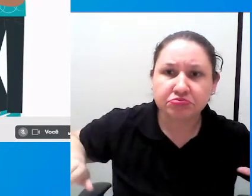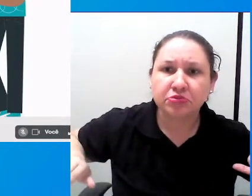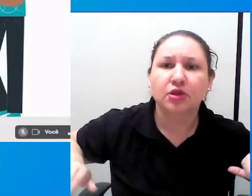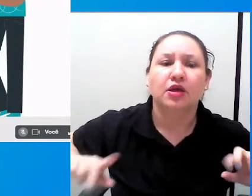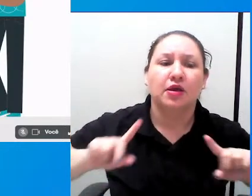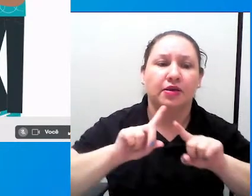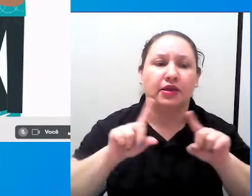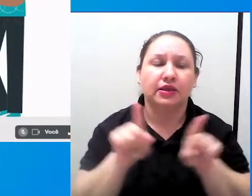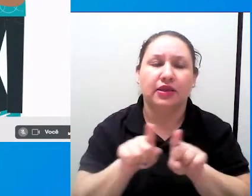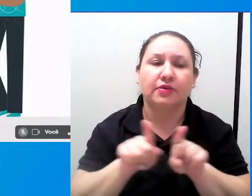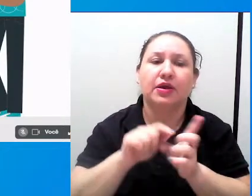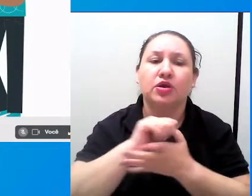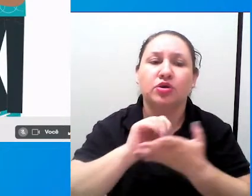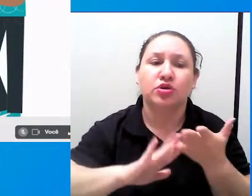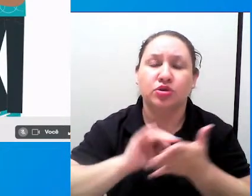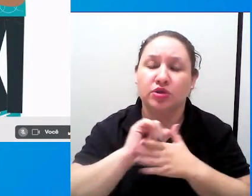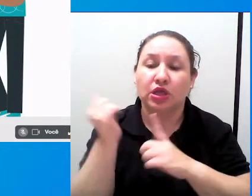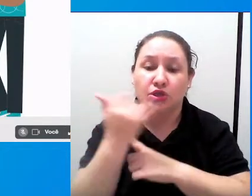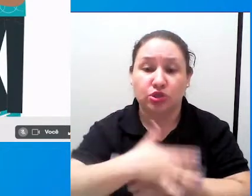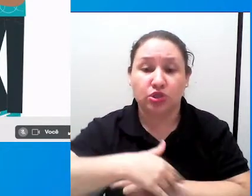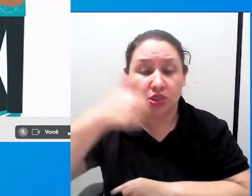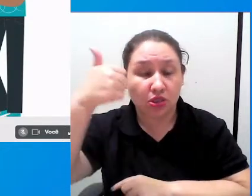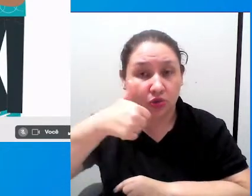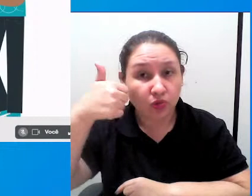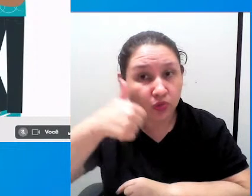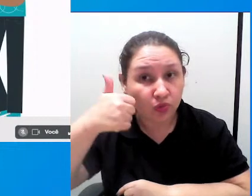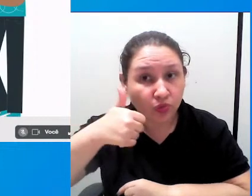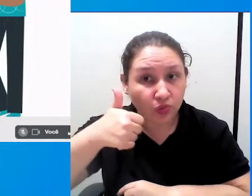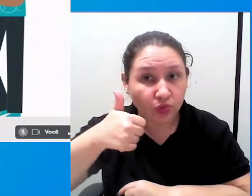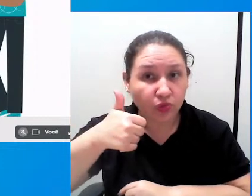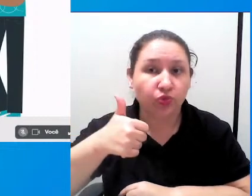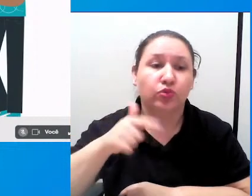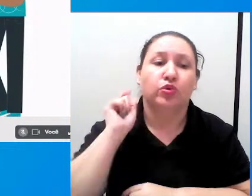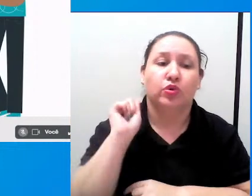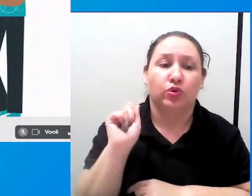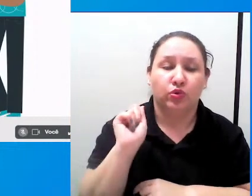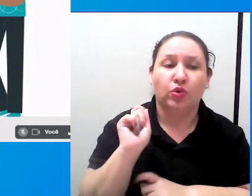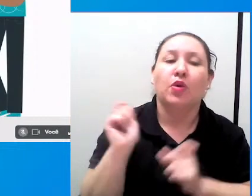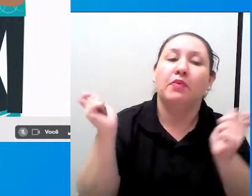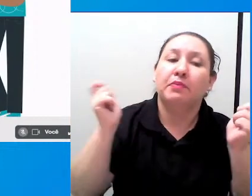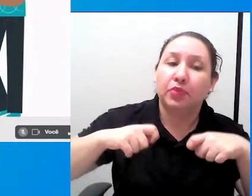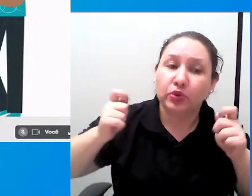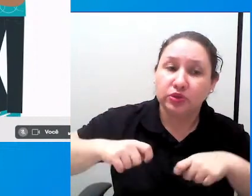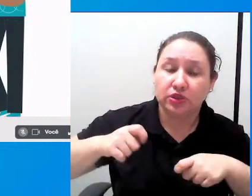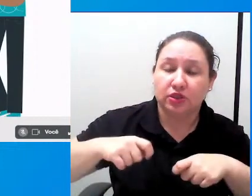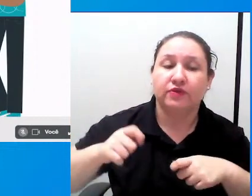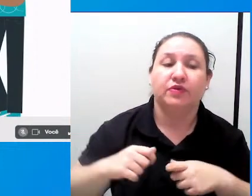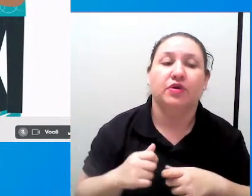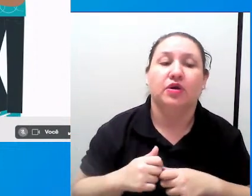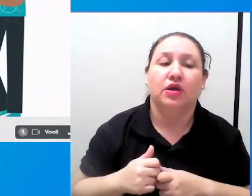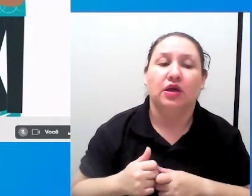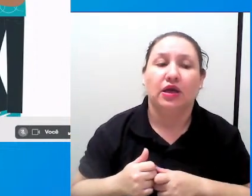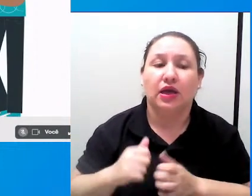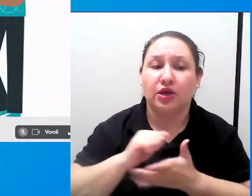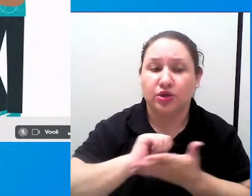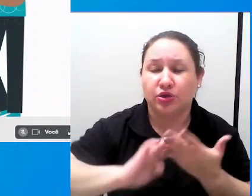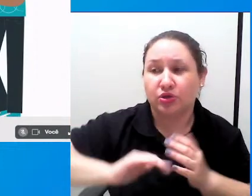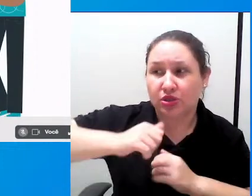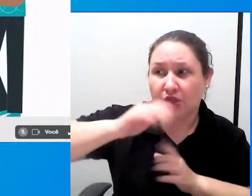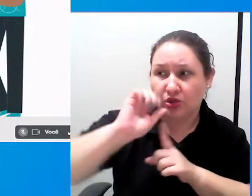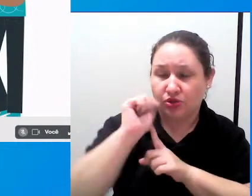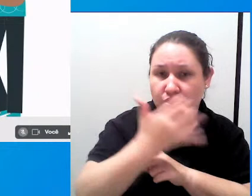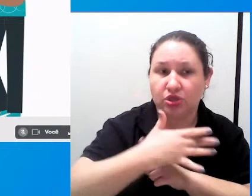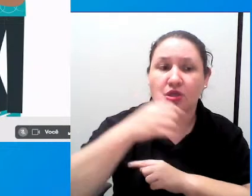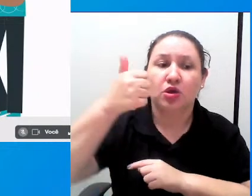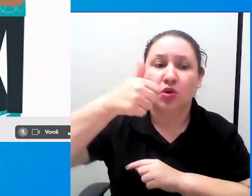1. Essa atividade de extensão 1, ela pode ter, no máximo, isso assim, a gente trabalha com ela, no